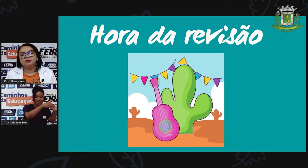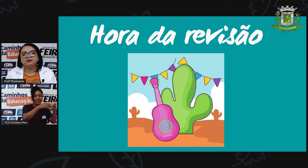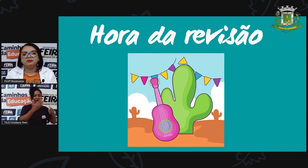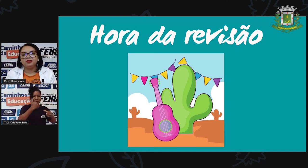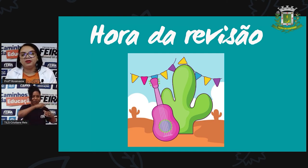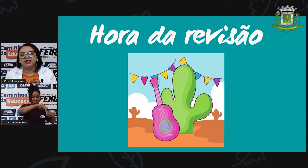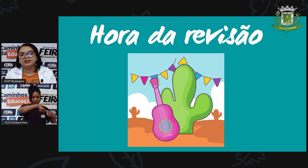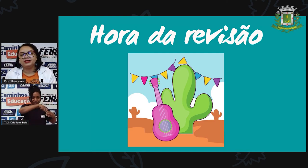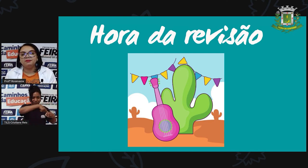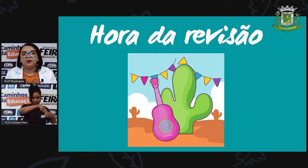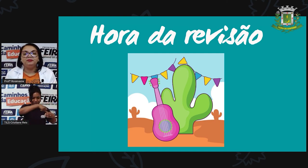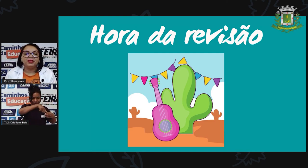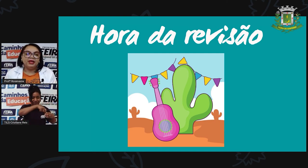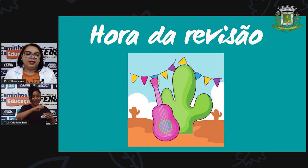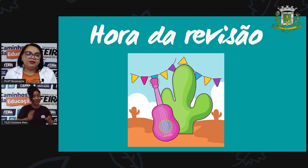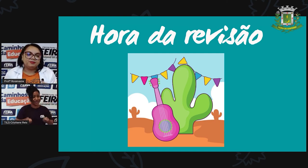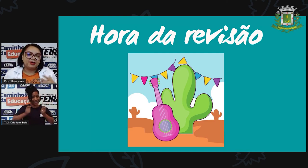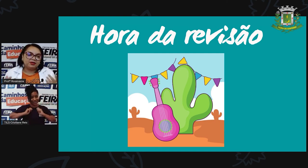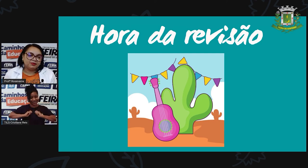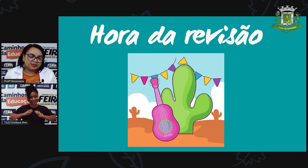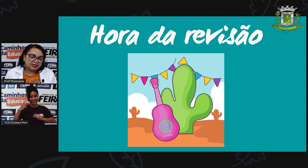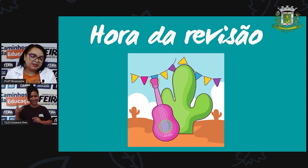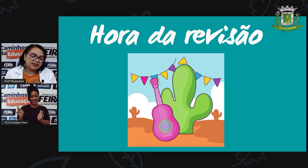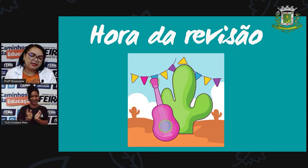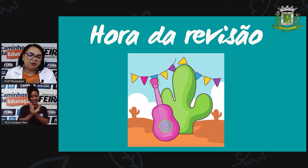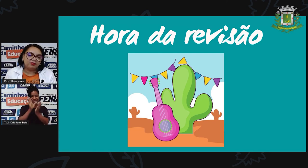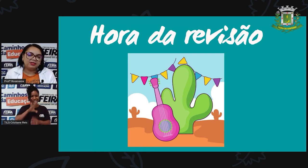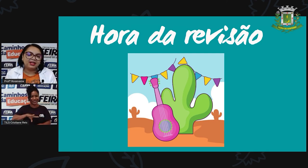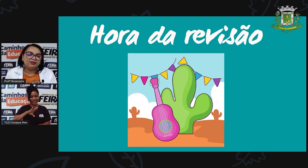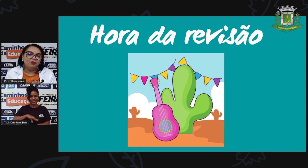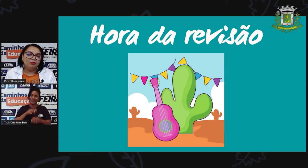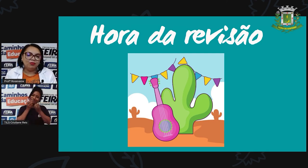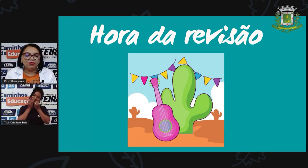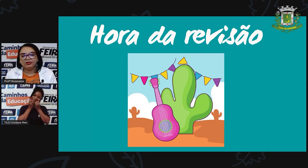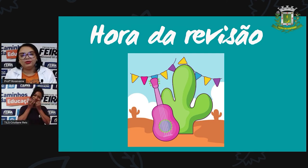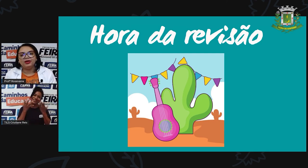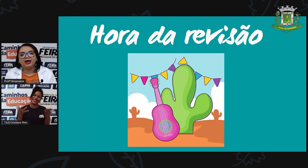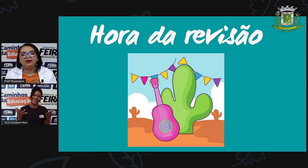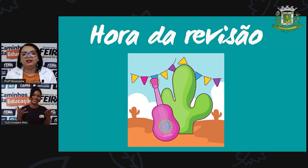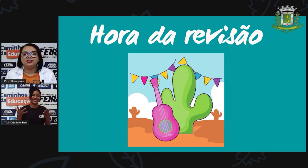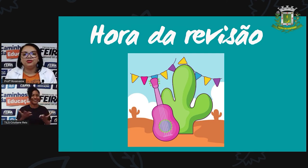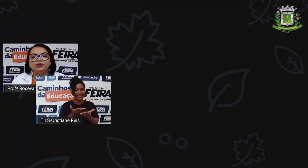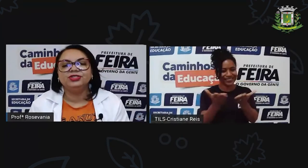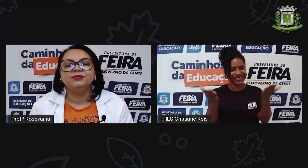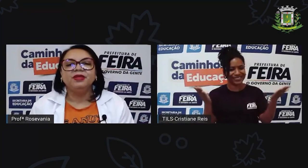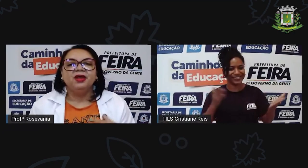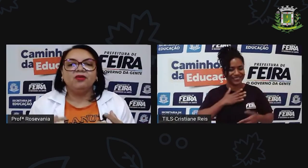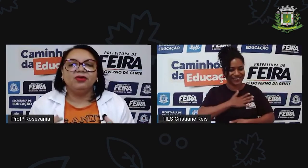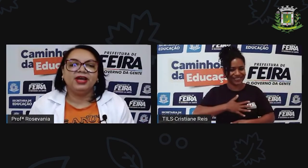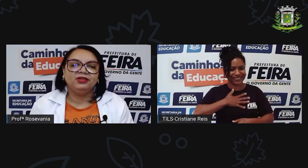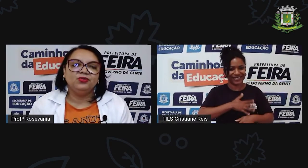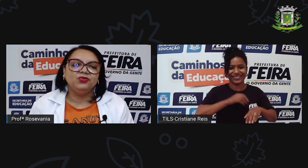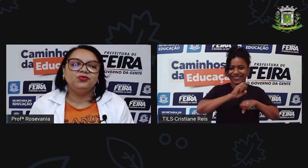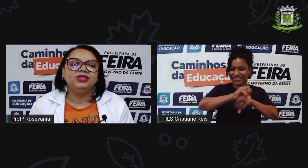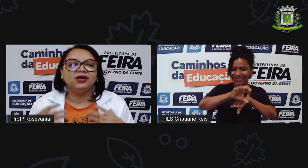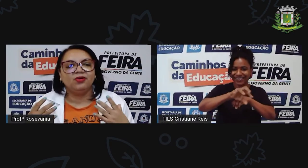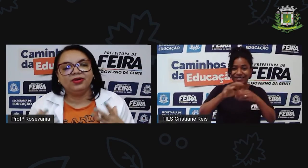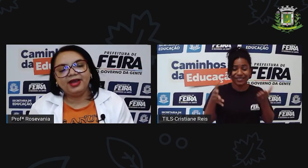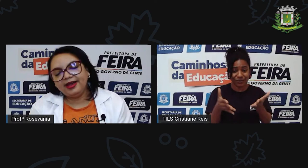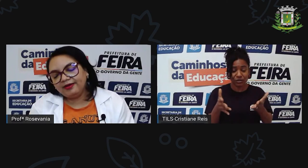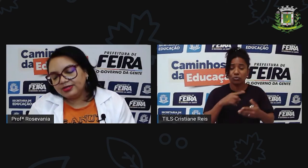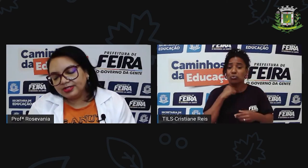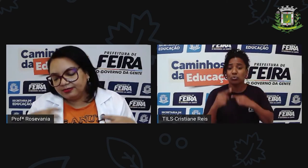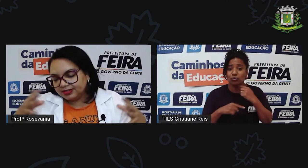dos povos portugueses. Bom, eu espero que vocês, né, tenham aproveitado muito a aula de hoje, qualquer dúvida,